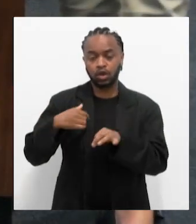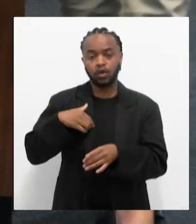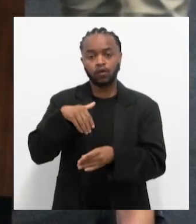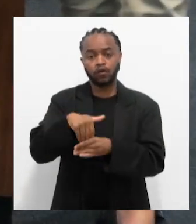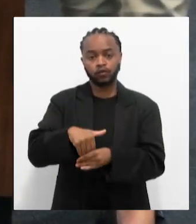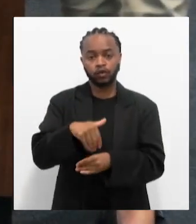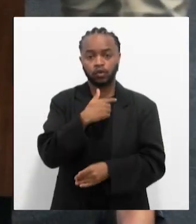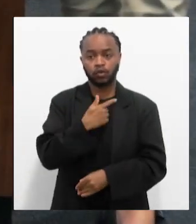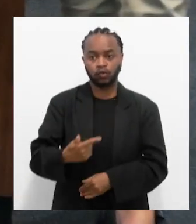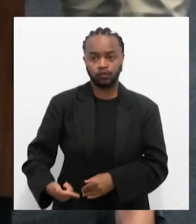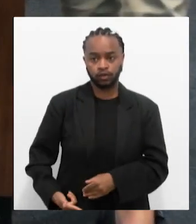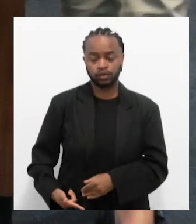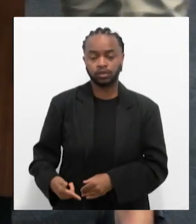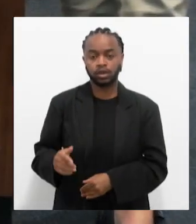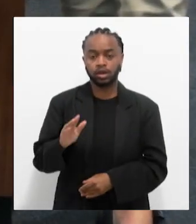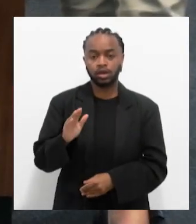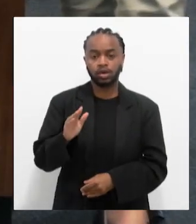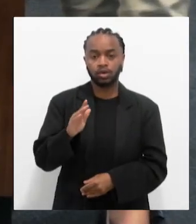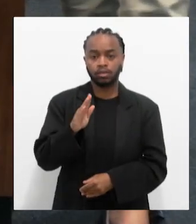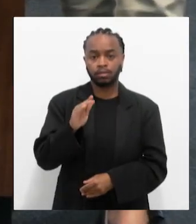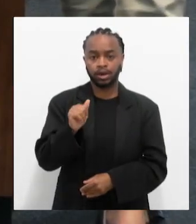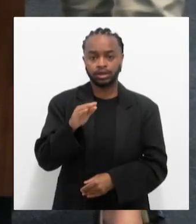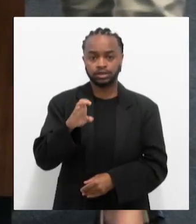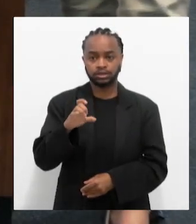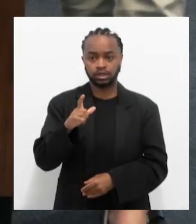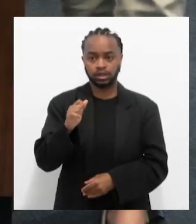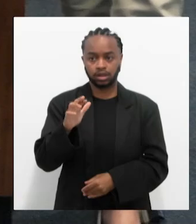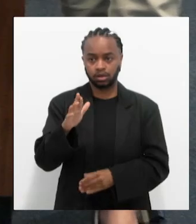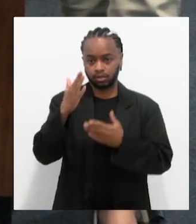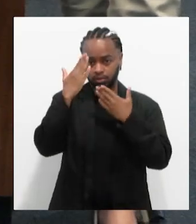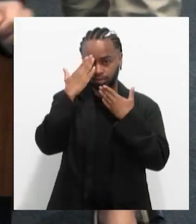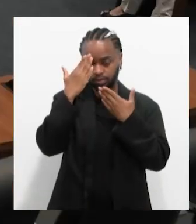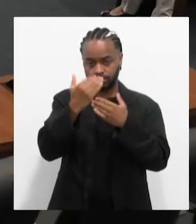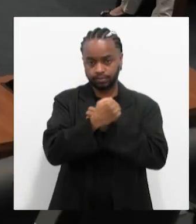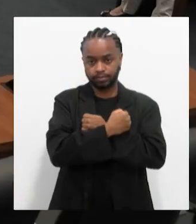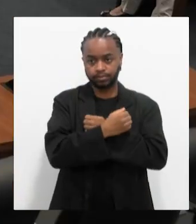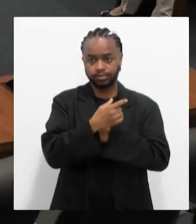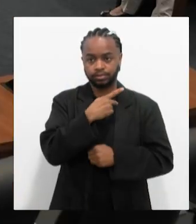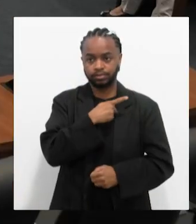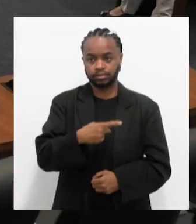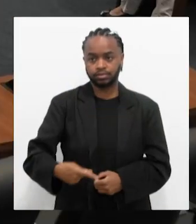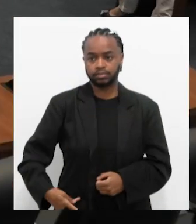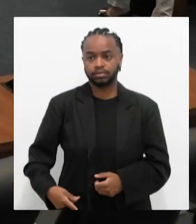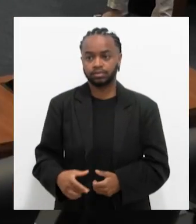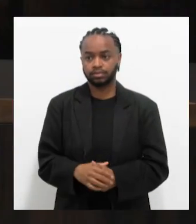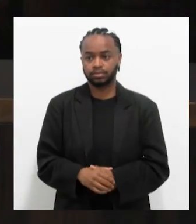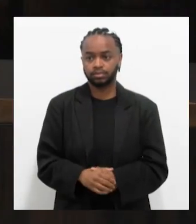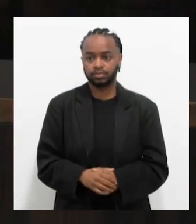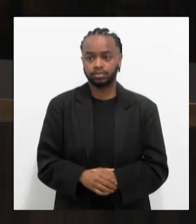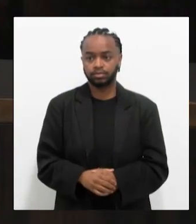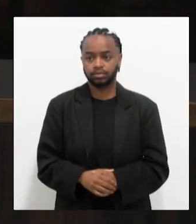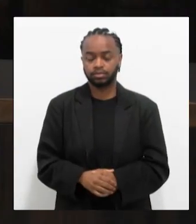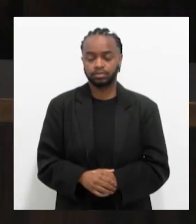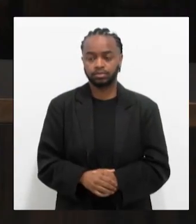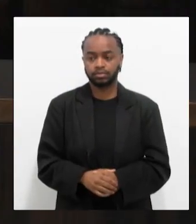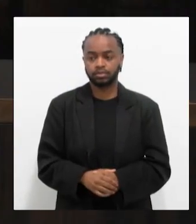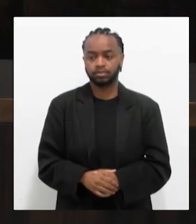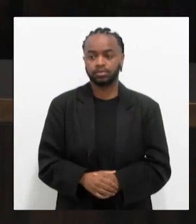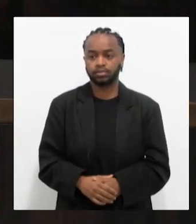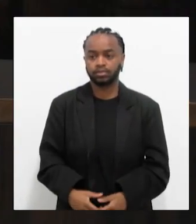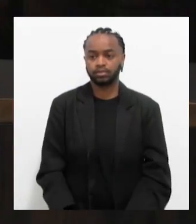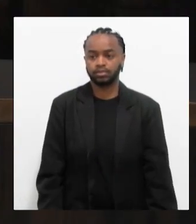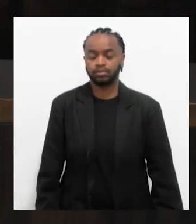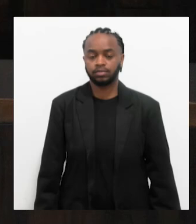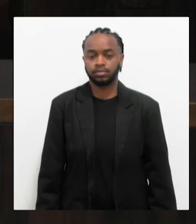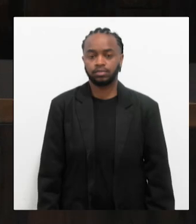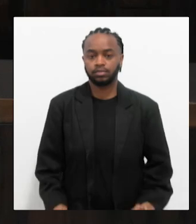governo do Estado, Rodrigo Bacelar. Um abraço, presidente. Muito bom, deputado Ratinho.